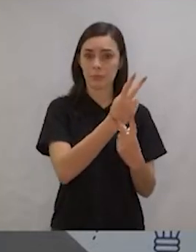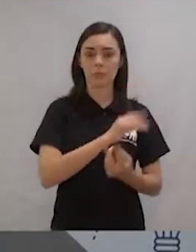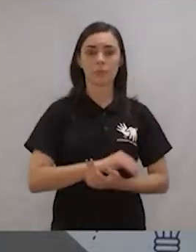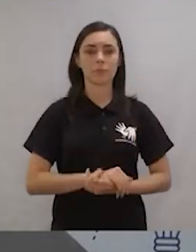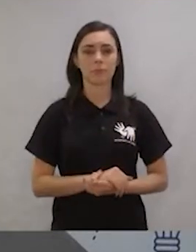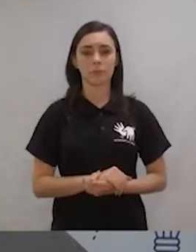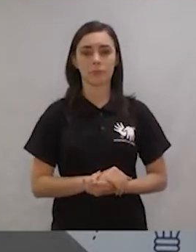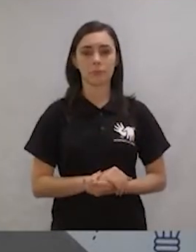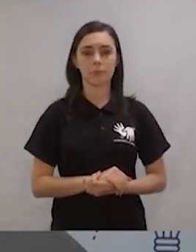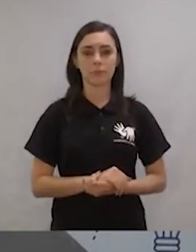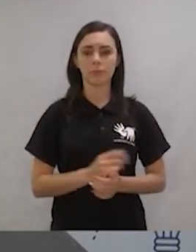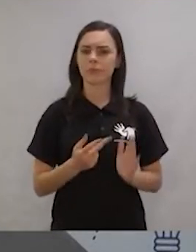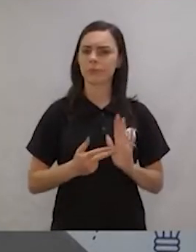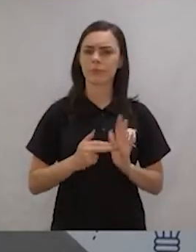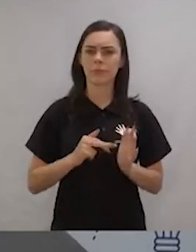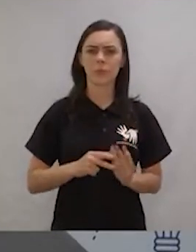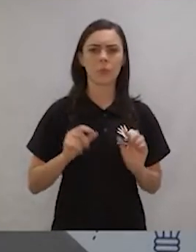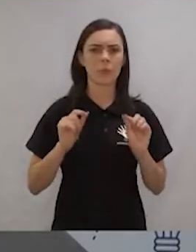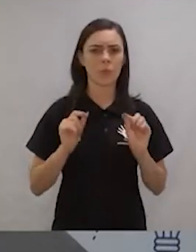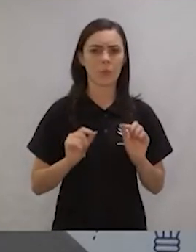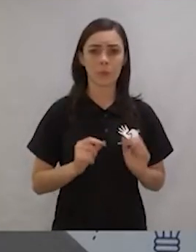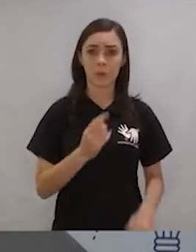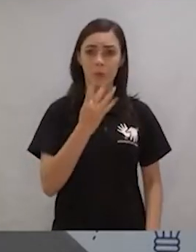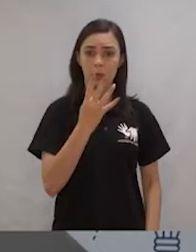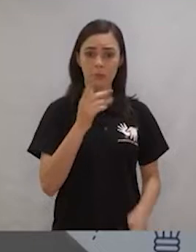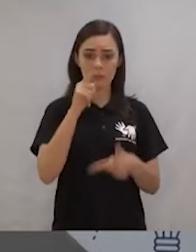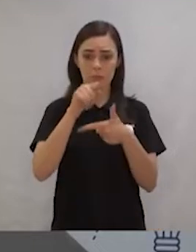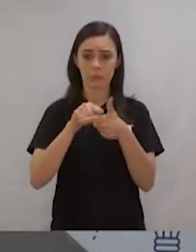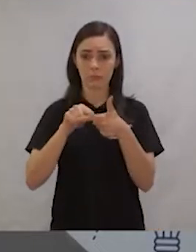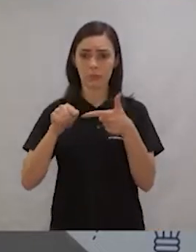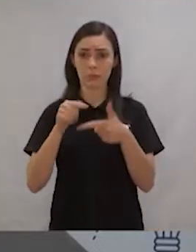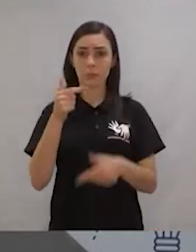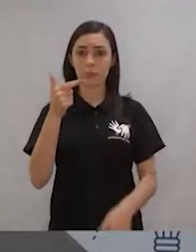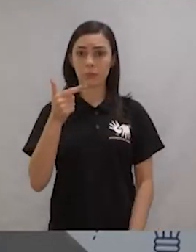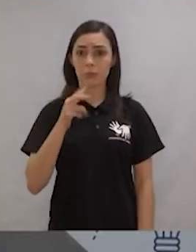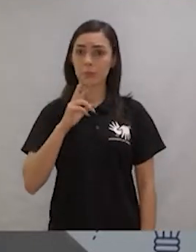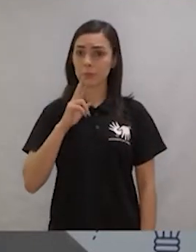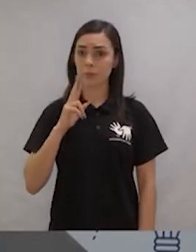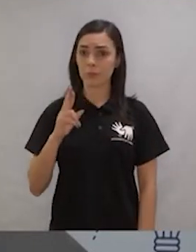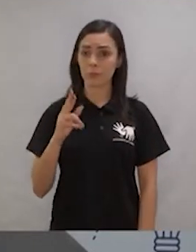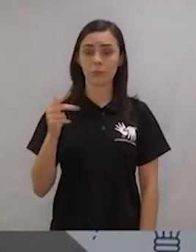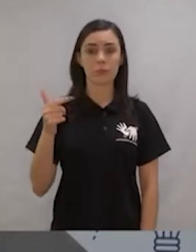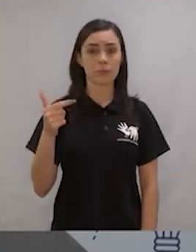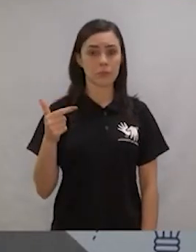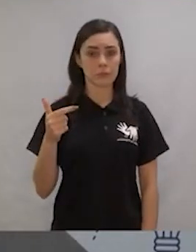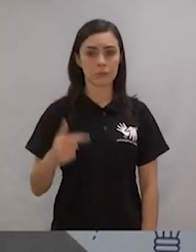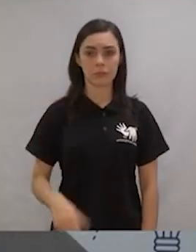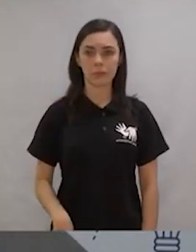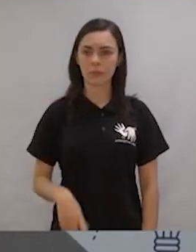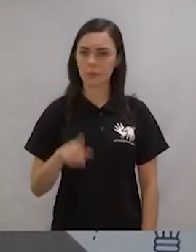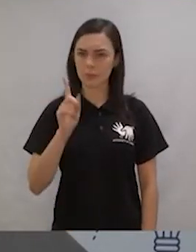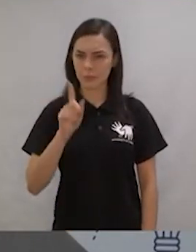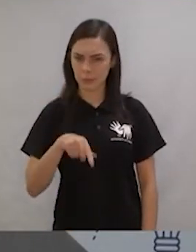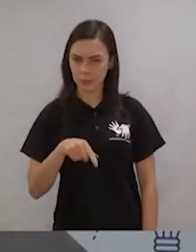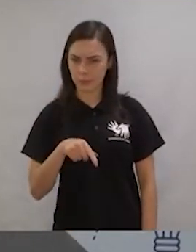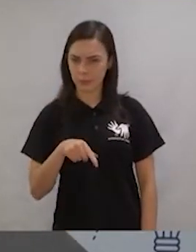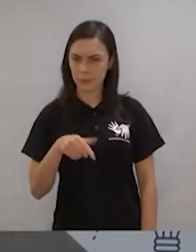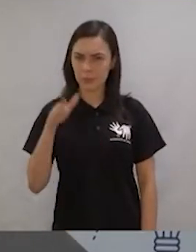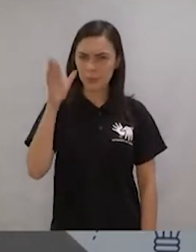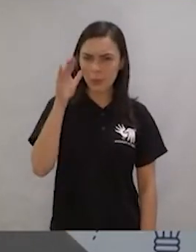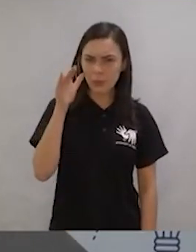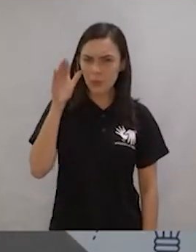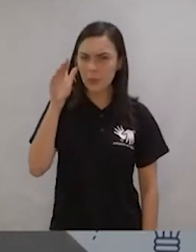1, 2. Então, 4 divididos por 2 é igual a 2. Não era isso que